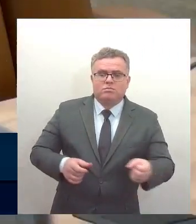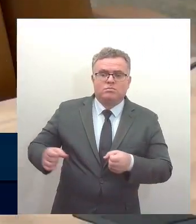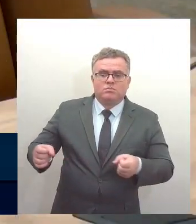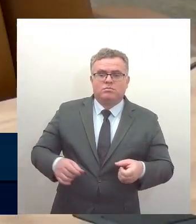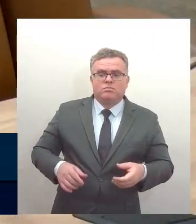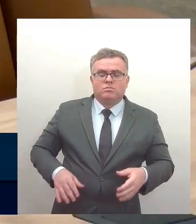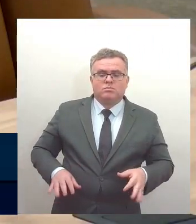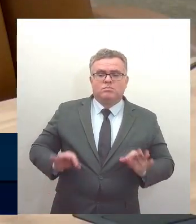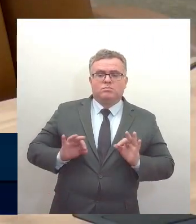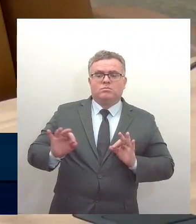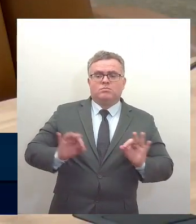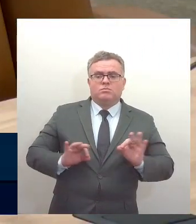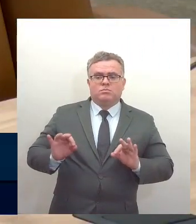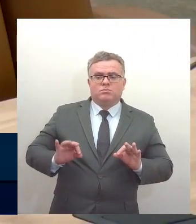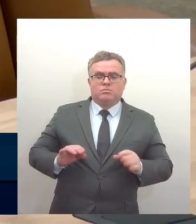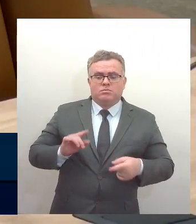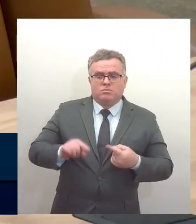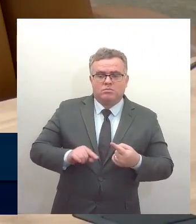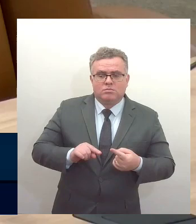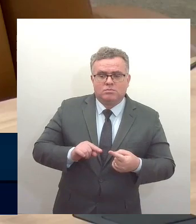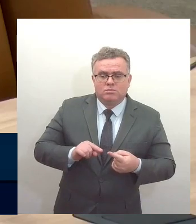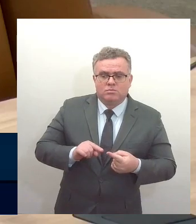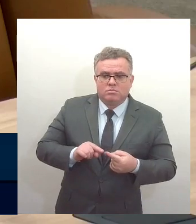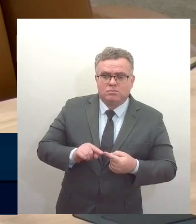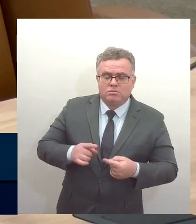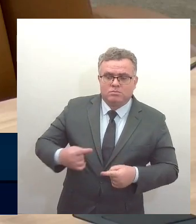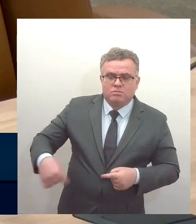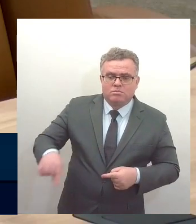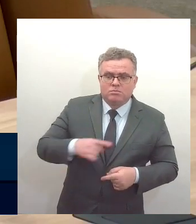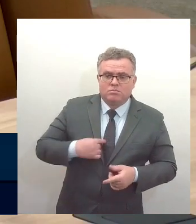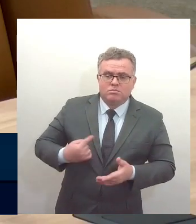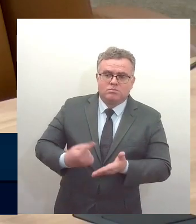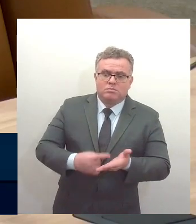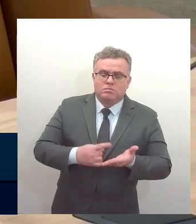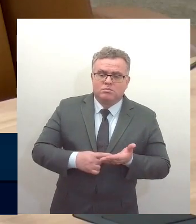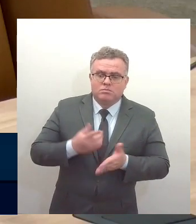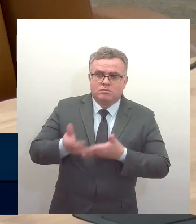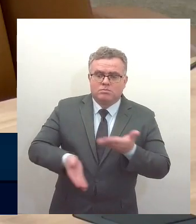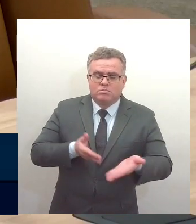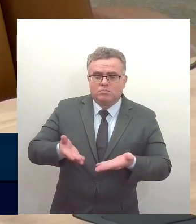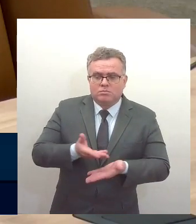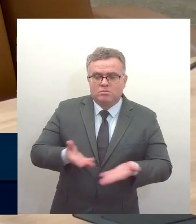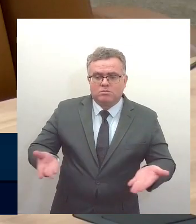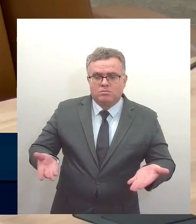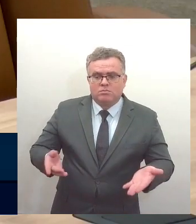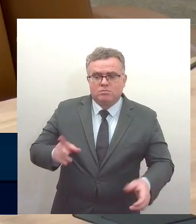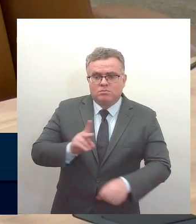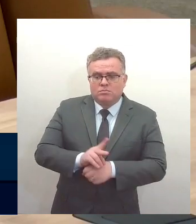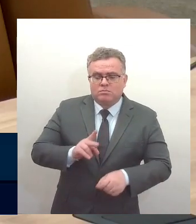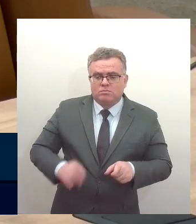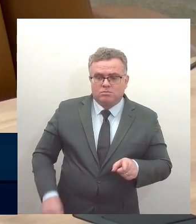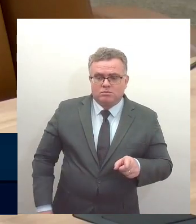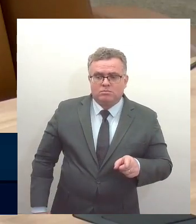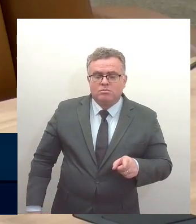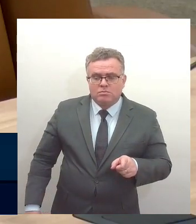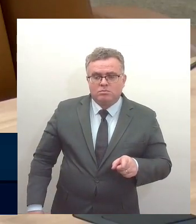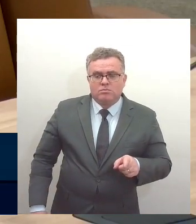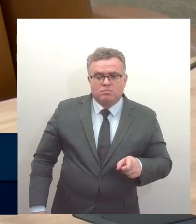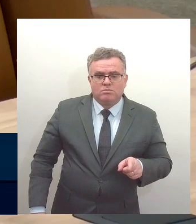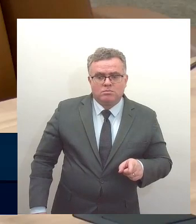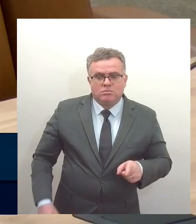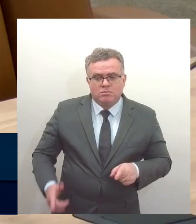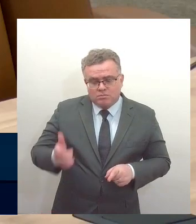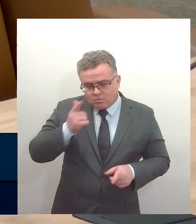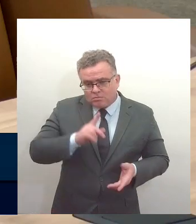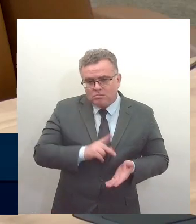nossas emendas para o próprio CER4 atender essas pessoas. A gente já ganharia o tempo, porque evitaria uma nova construção, que a gente sabe que